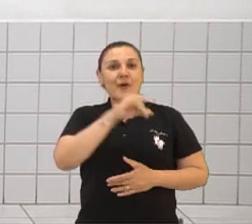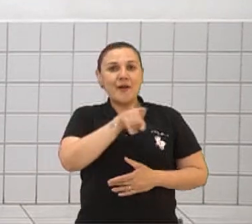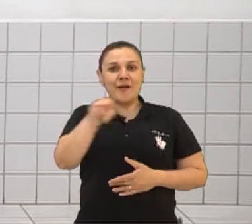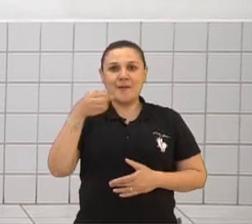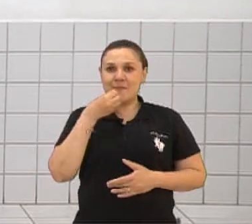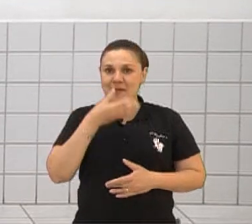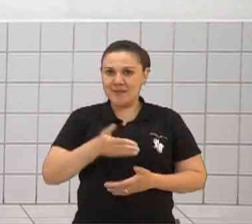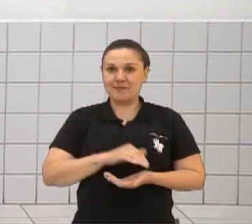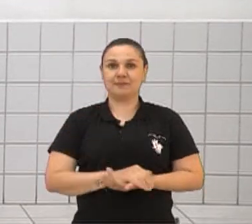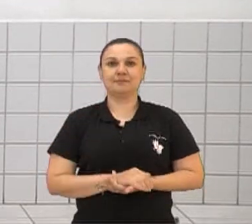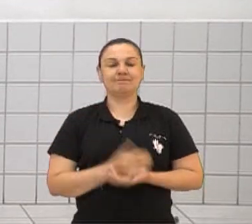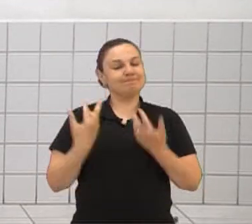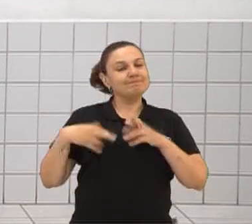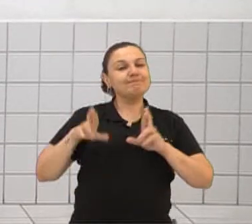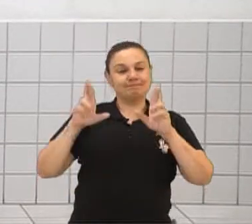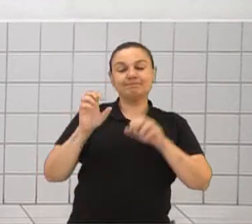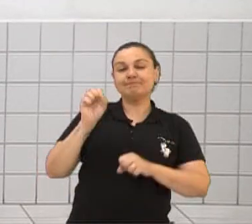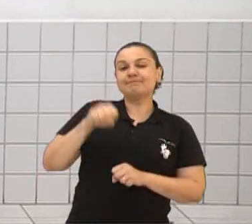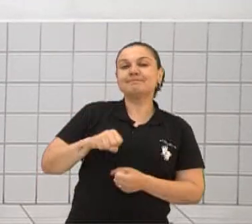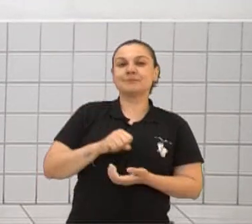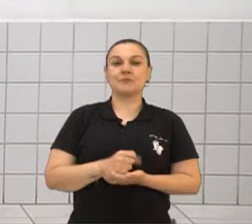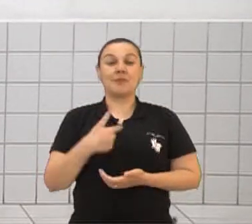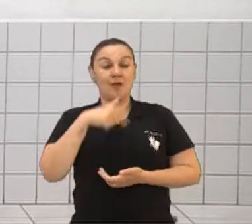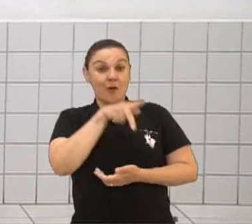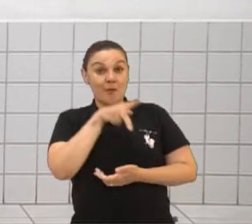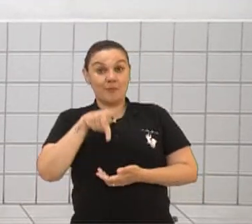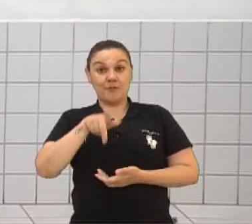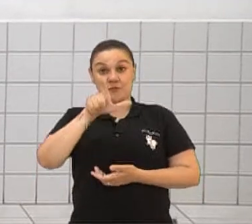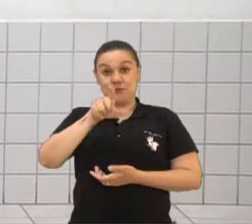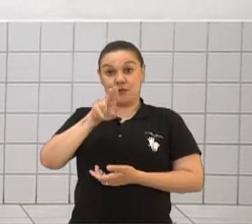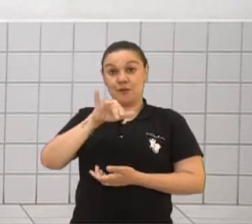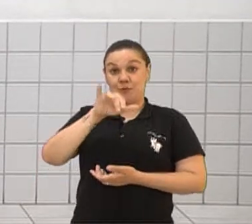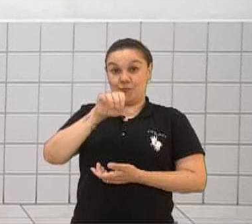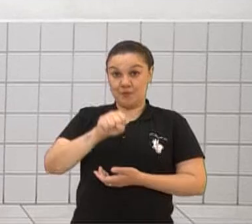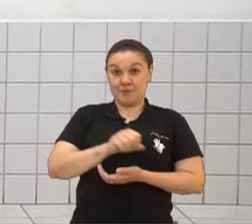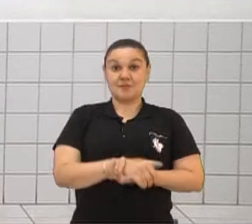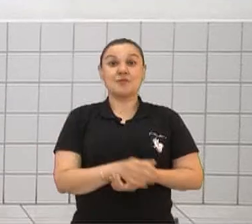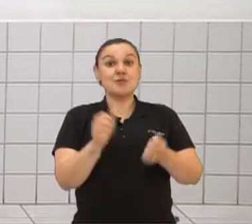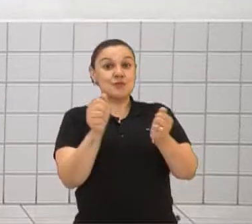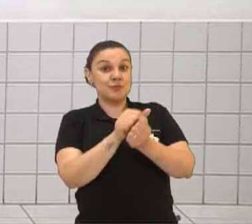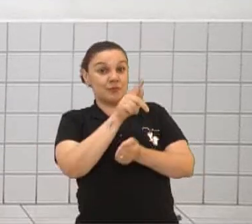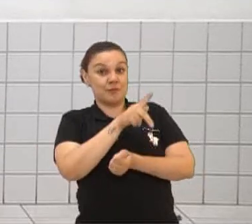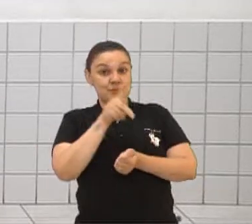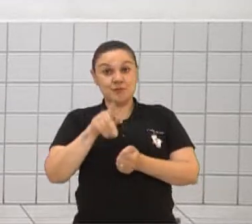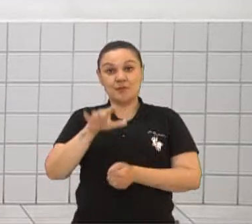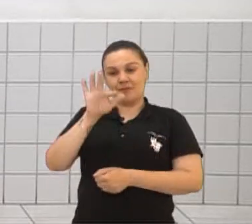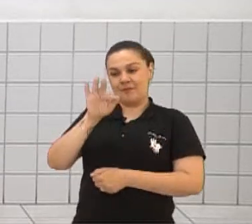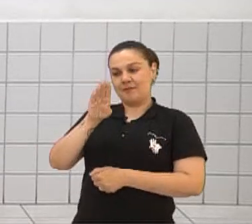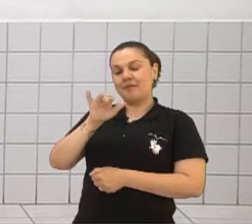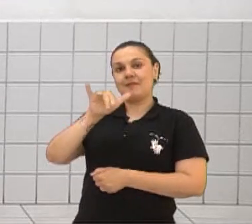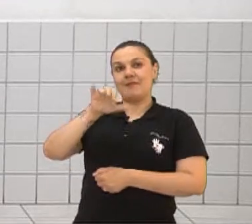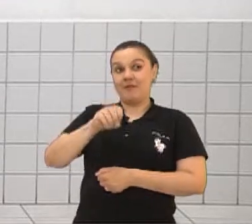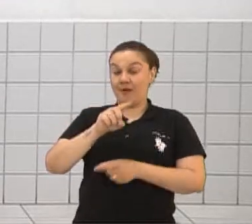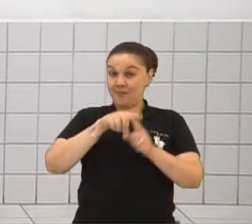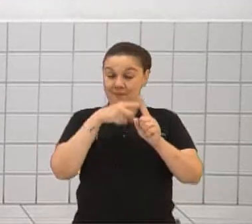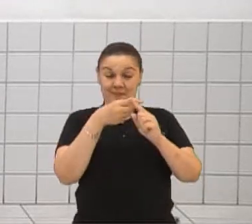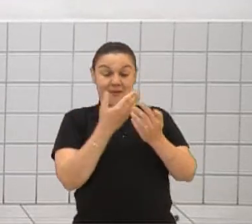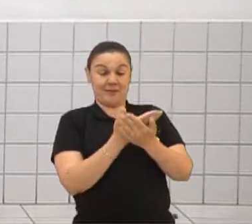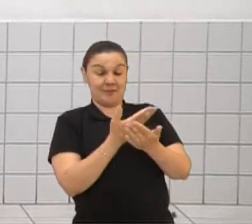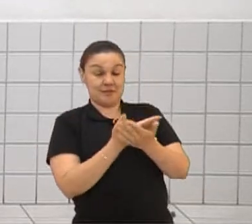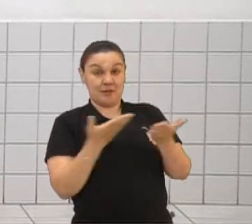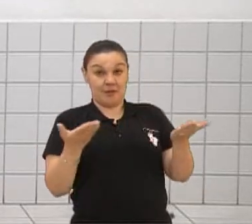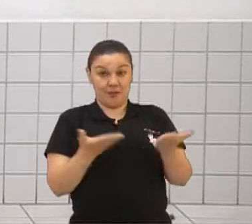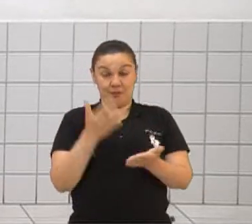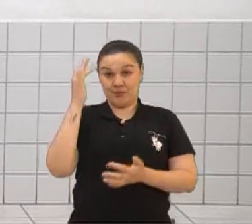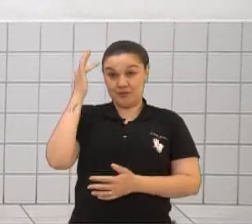Olá, tudo bem? Espero que estejam bem. Aqui é o professor Luiz Henrique, juntamente com o professor Fábio, para mais uma aula